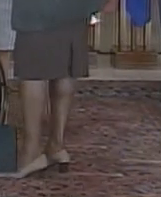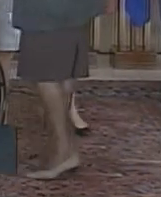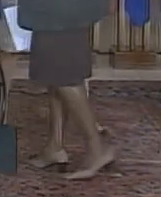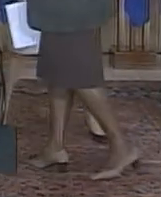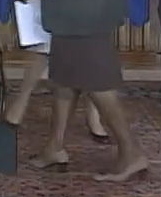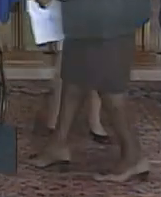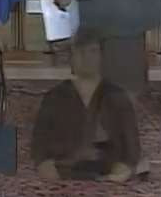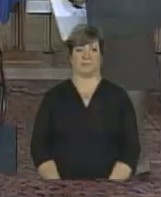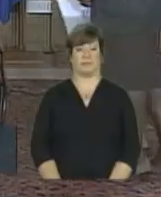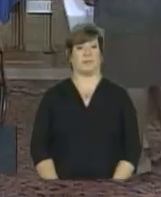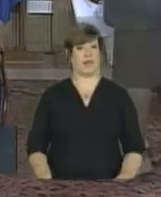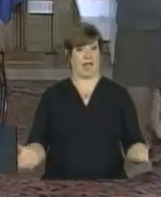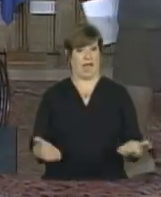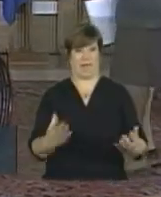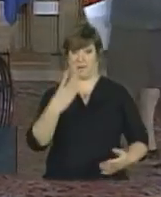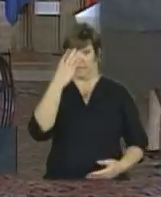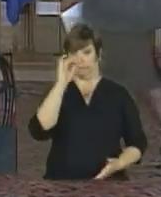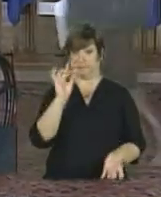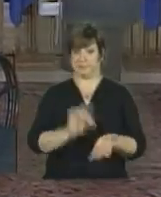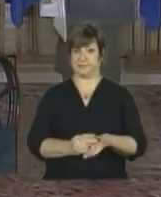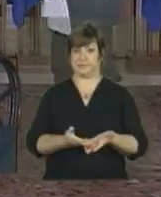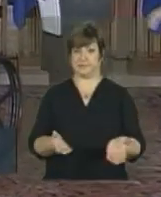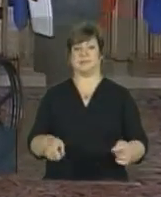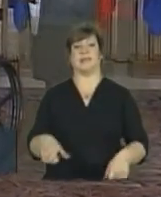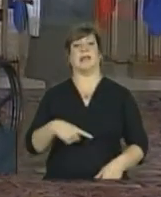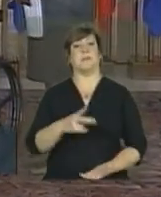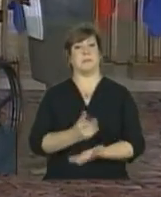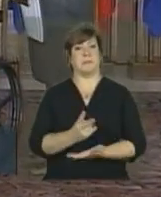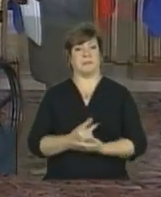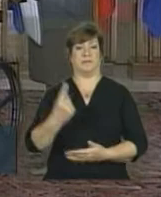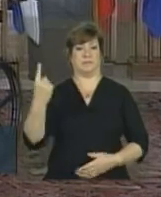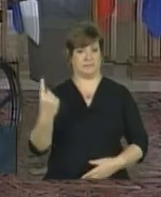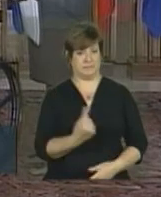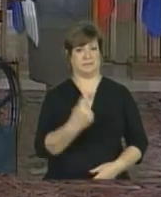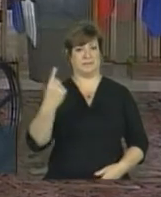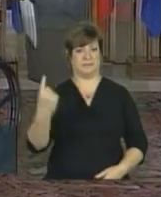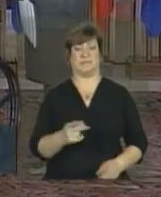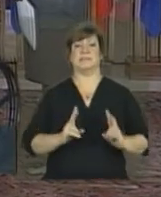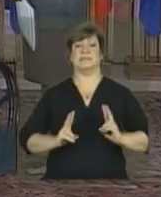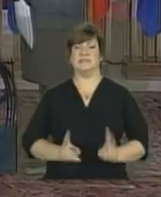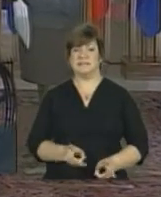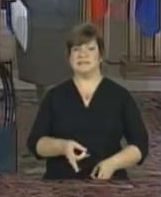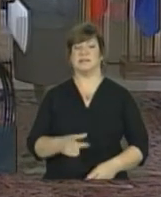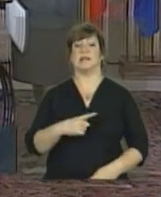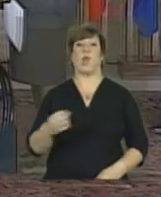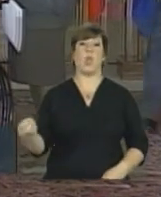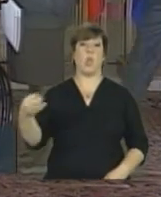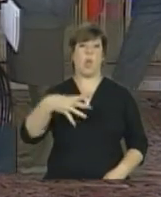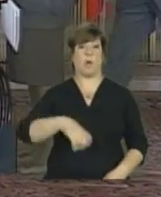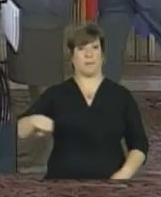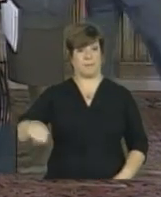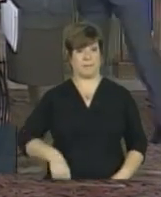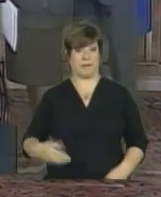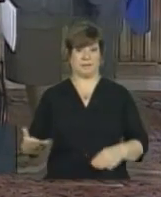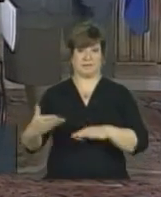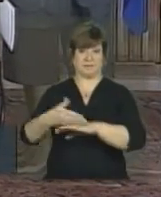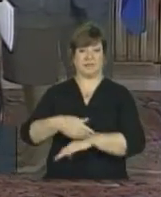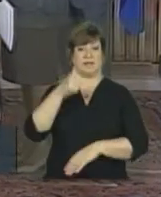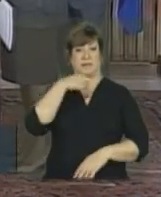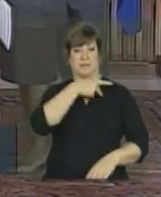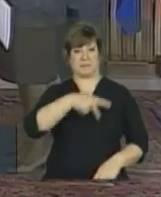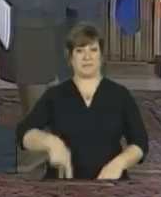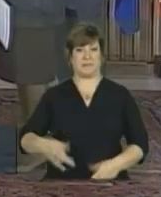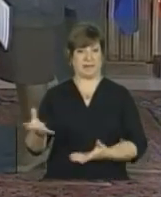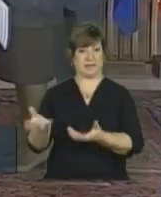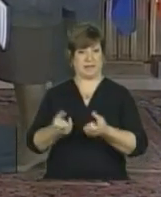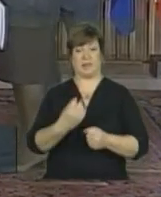Agora é o momento da foto oficial. Este mesmo ritual se repete a cada novo embaixador que a presidenta